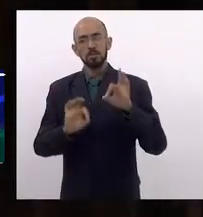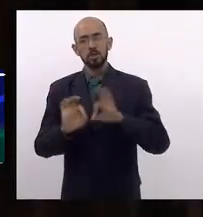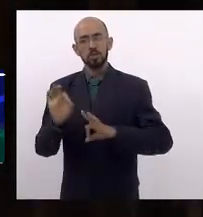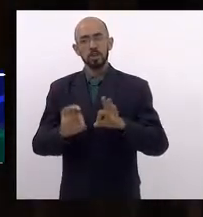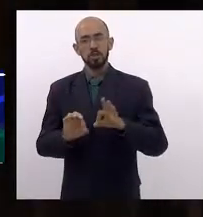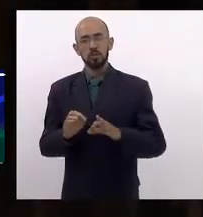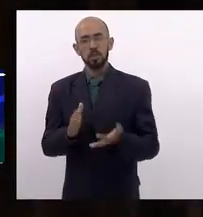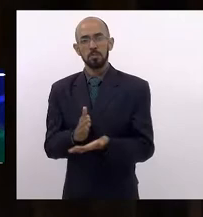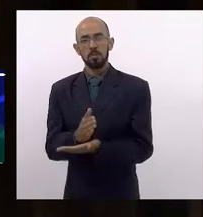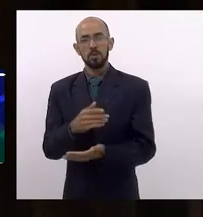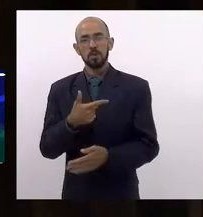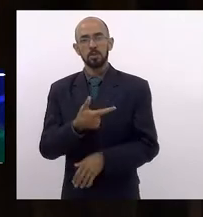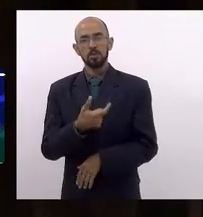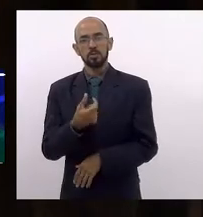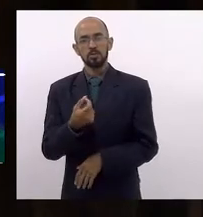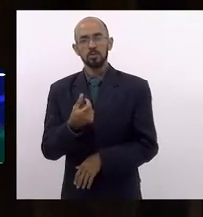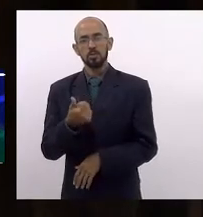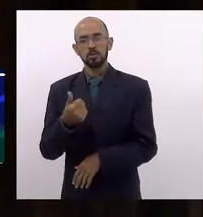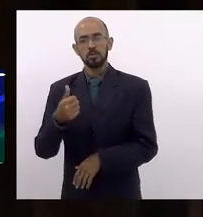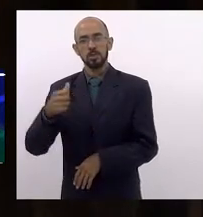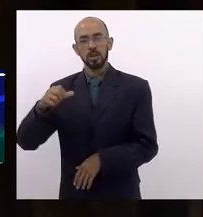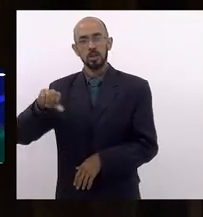em 2019